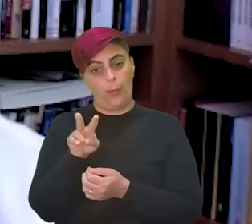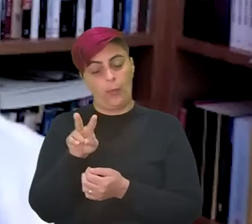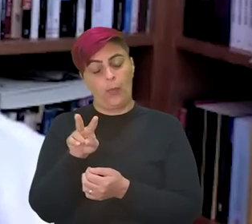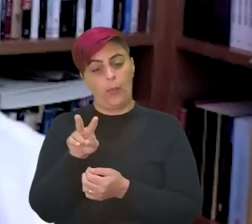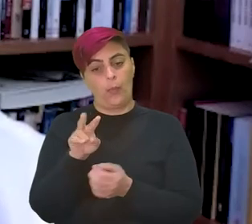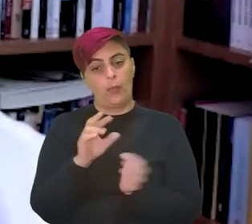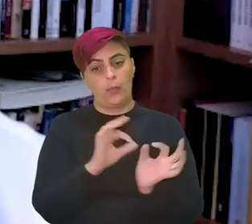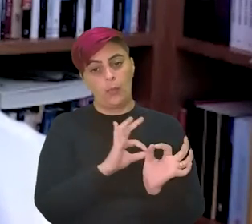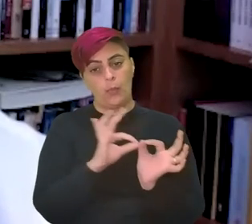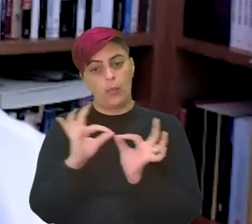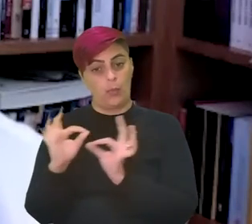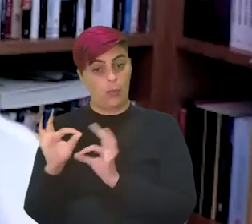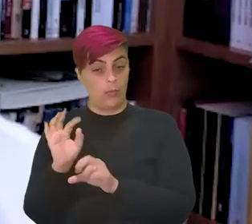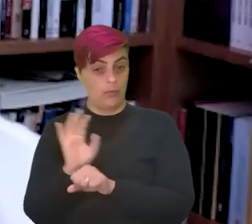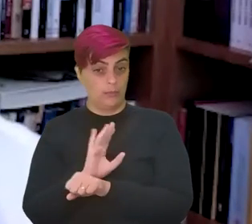assisti